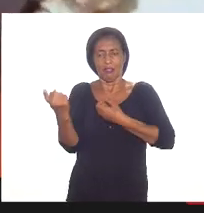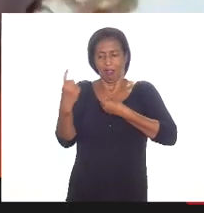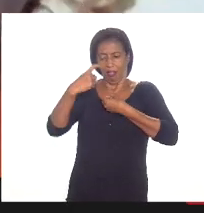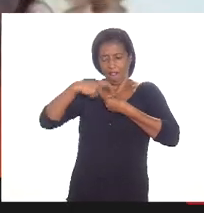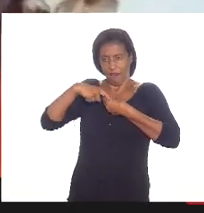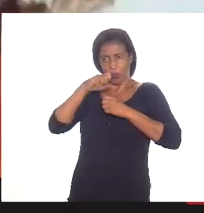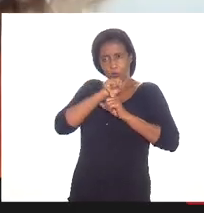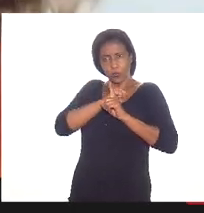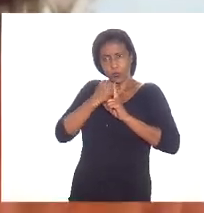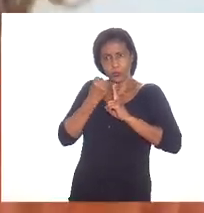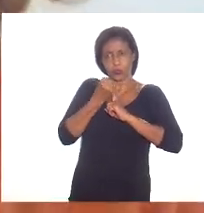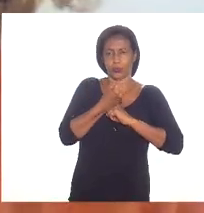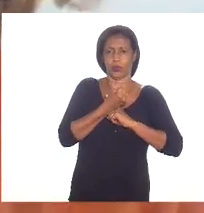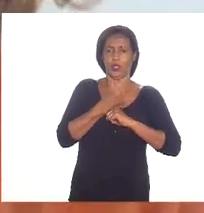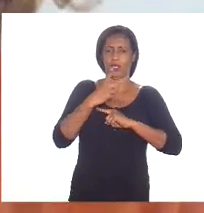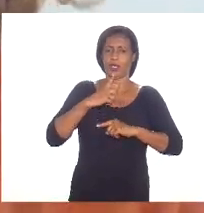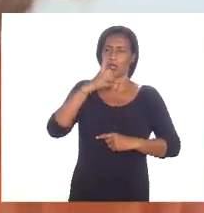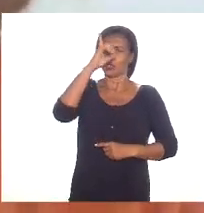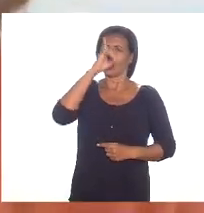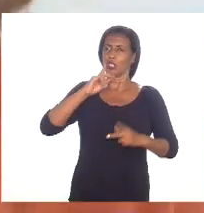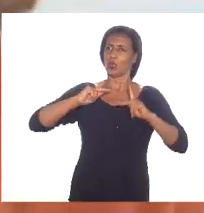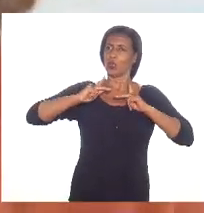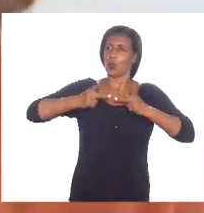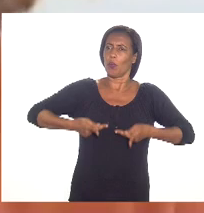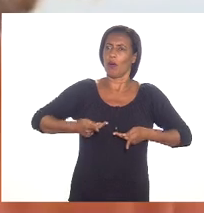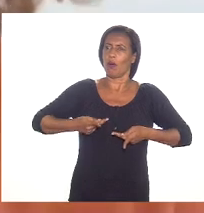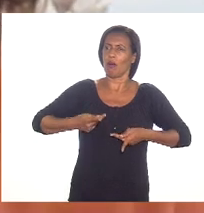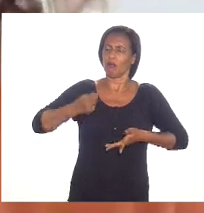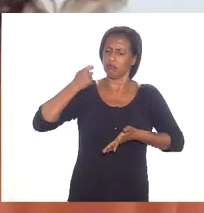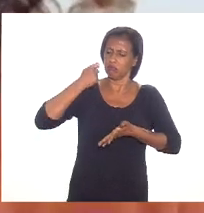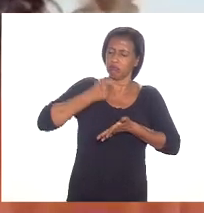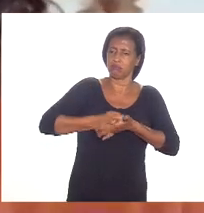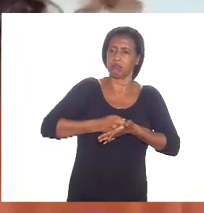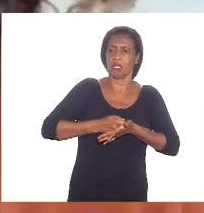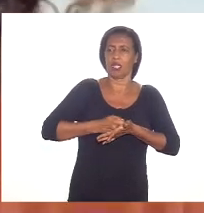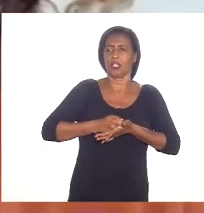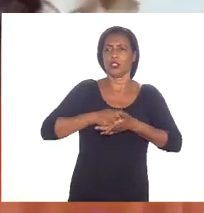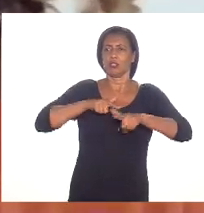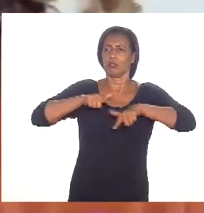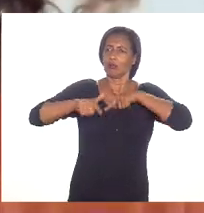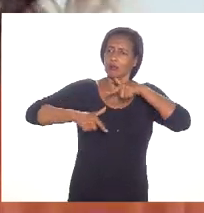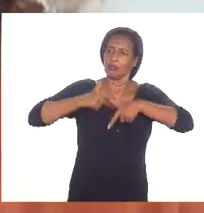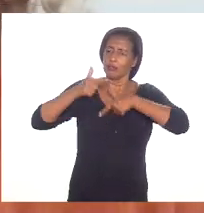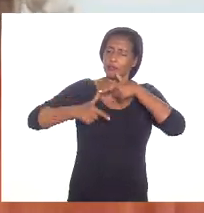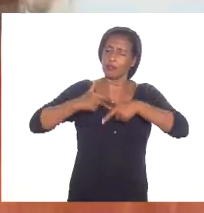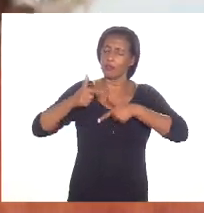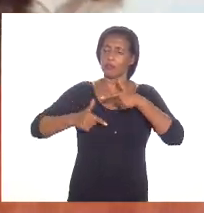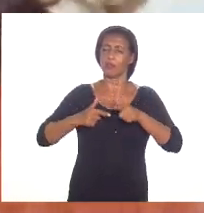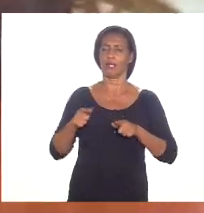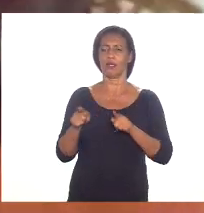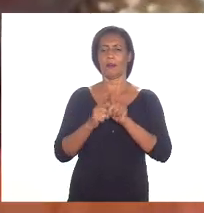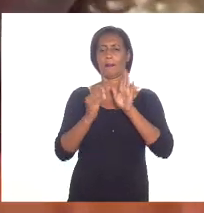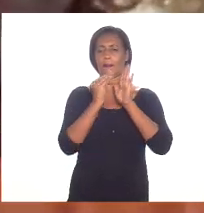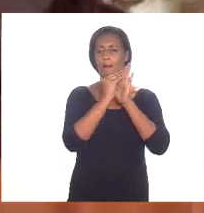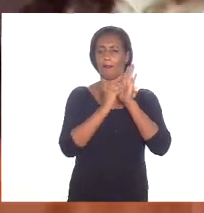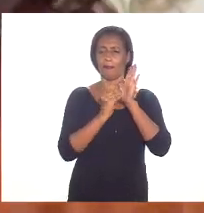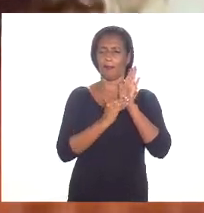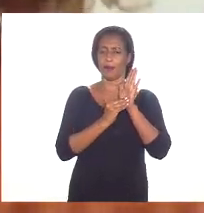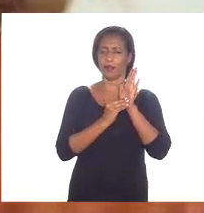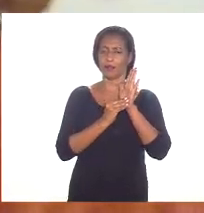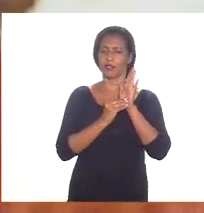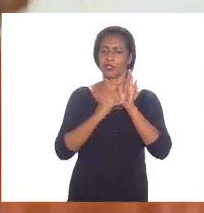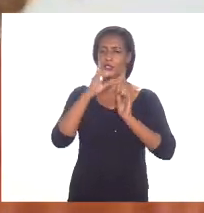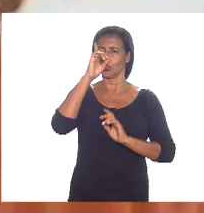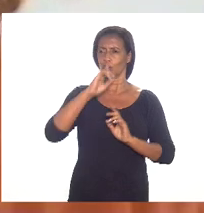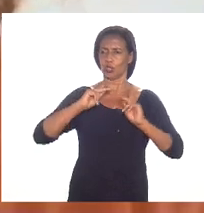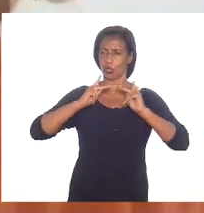na sociedade e tenham direito humano garantido à renda e ao trabalho. Portanto, o parecer da Comissão de Defesa dos Direitos